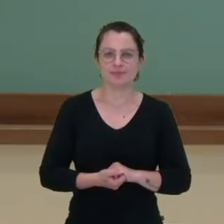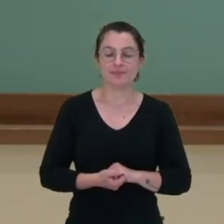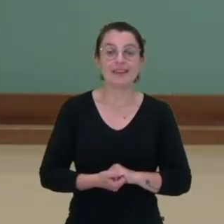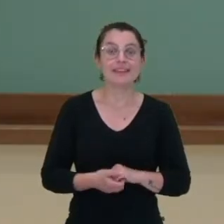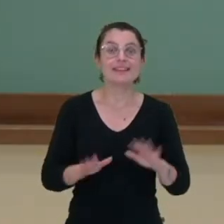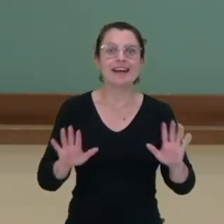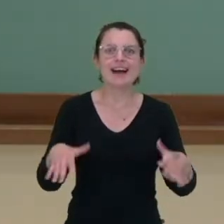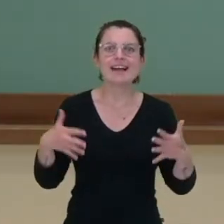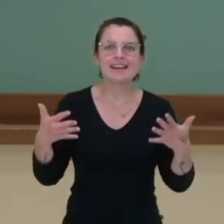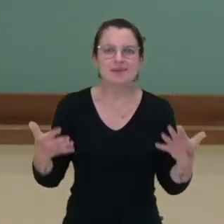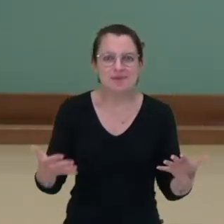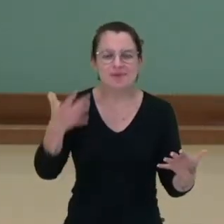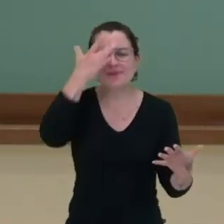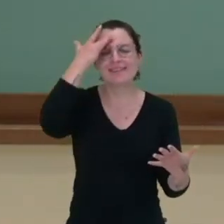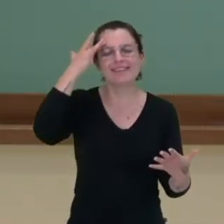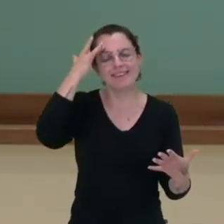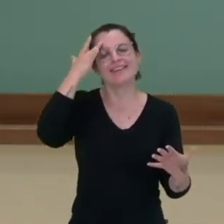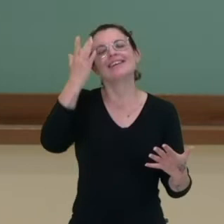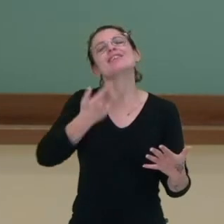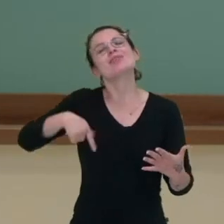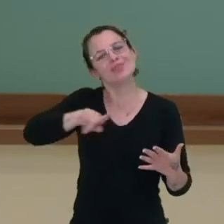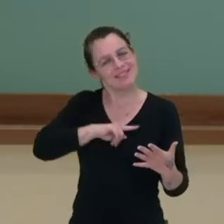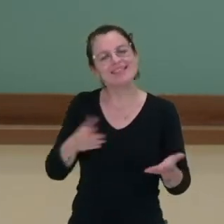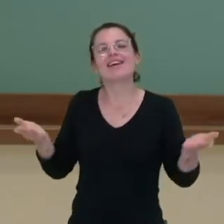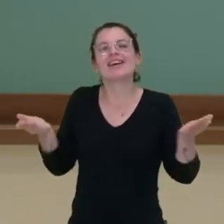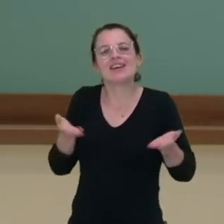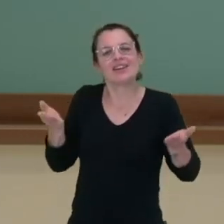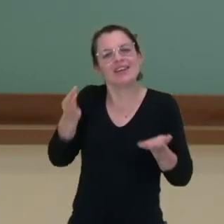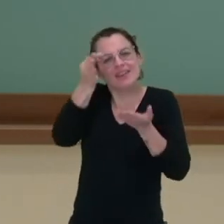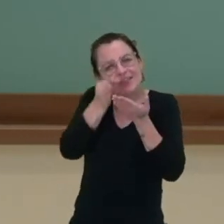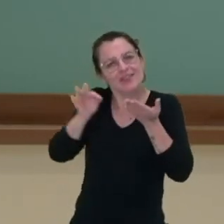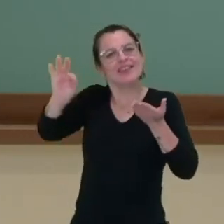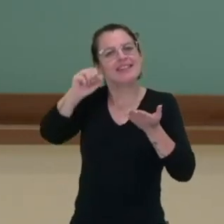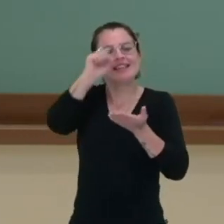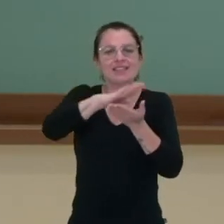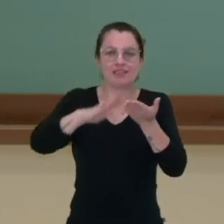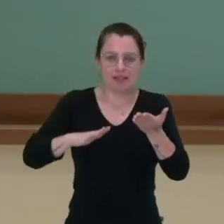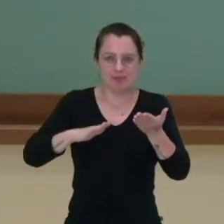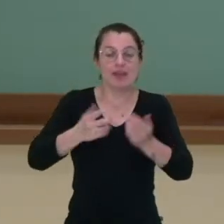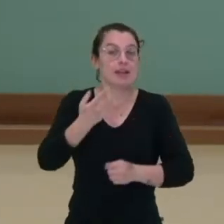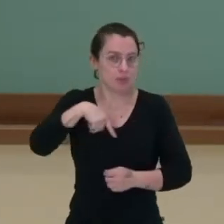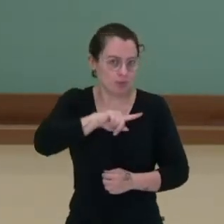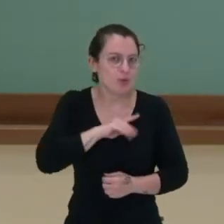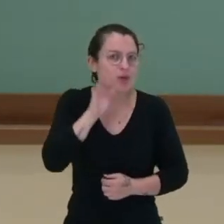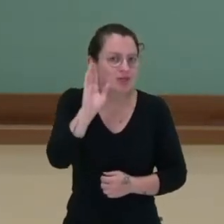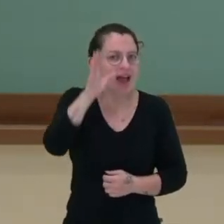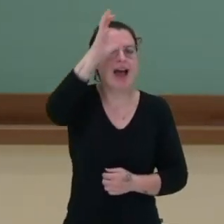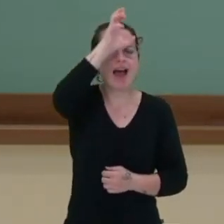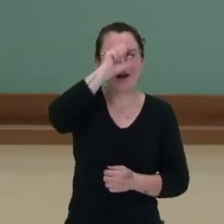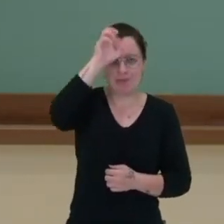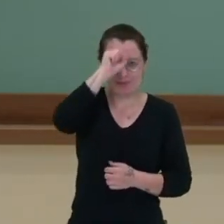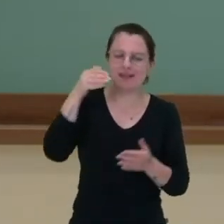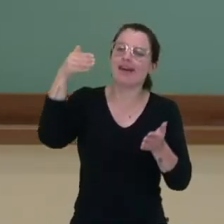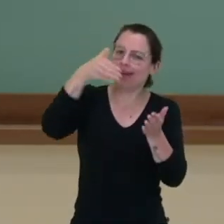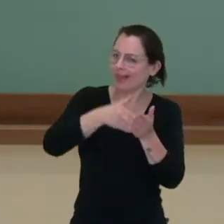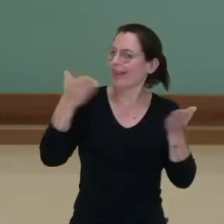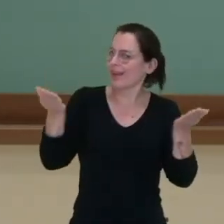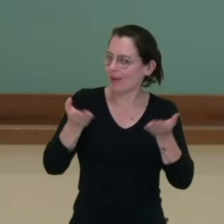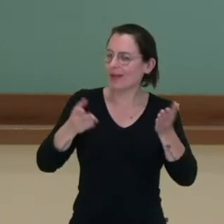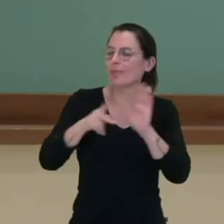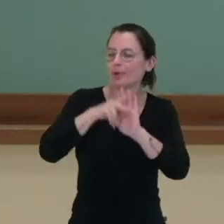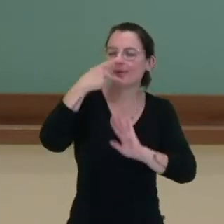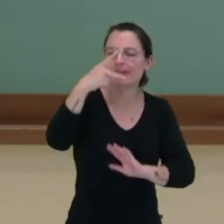Pessoal, vamos corrigir a nossa atividade, não? Então ali, ó, a partir do que nós aprendemos até agora e do seu conhecimento,